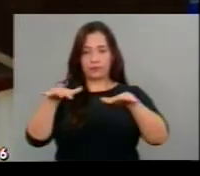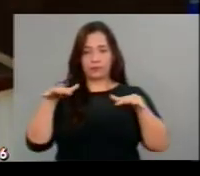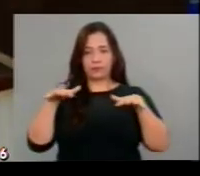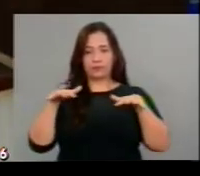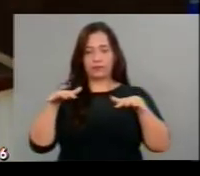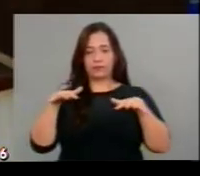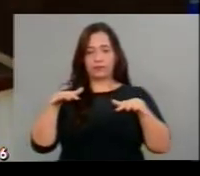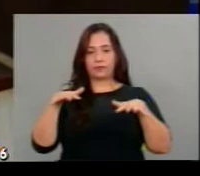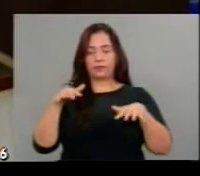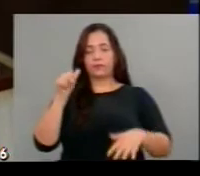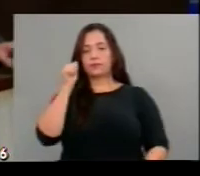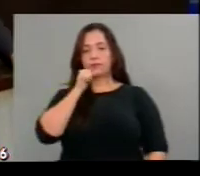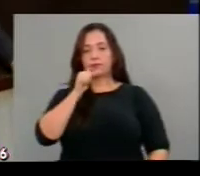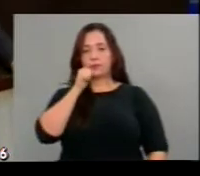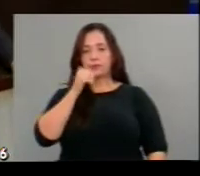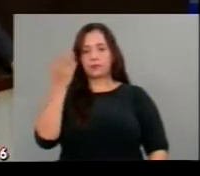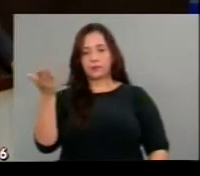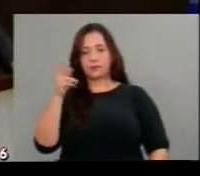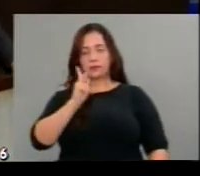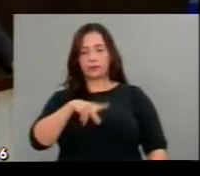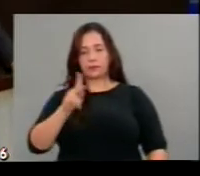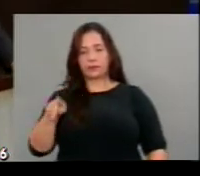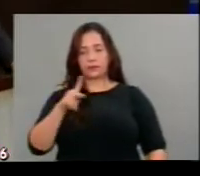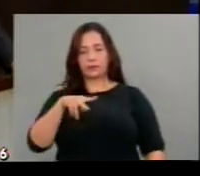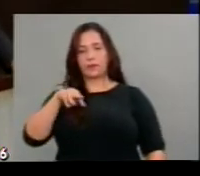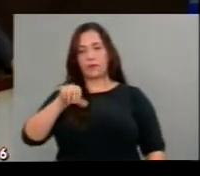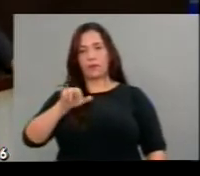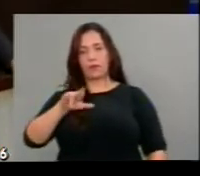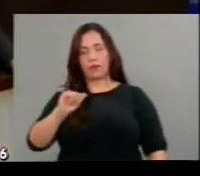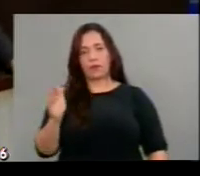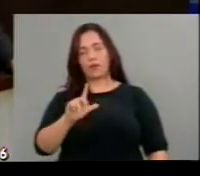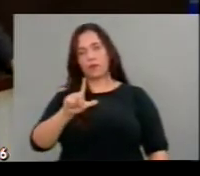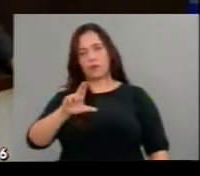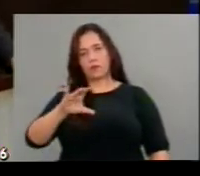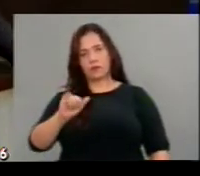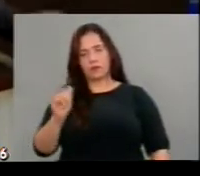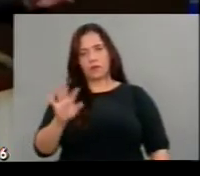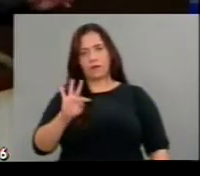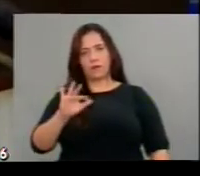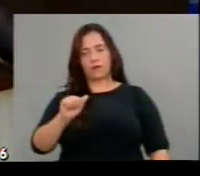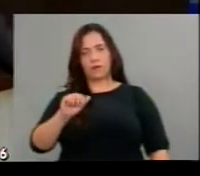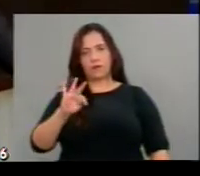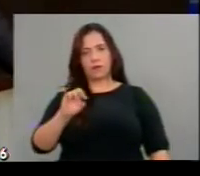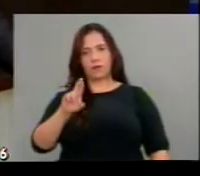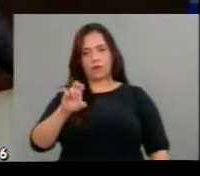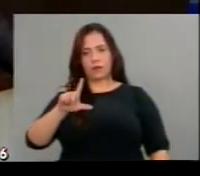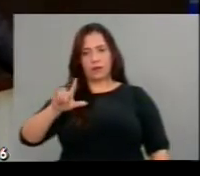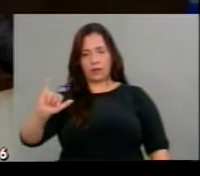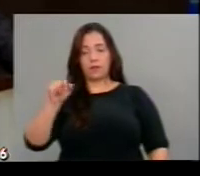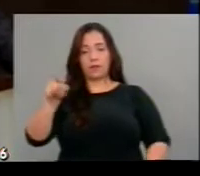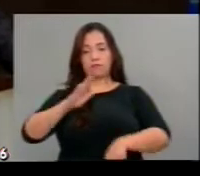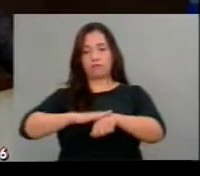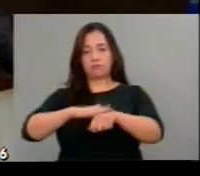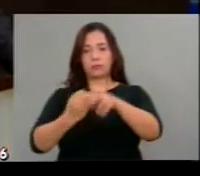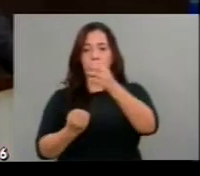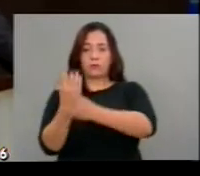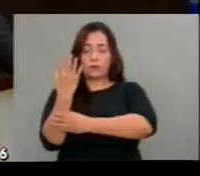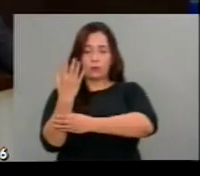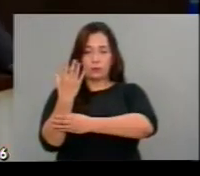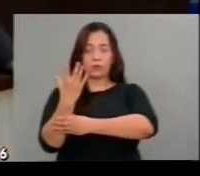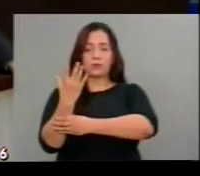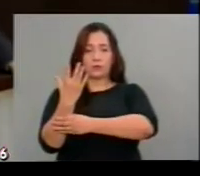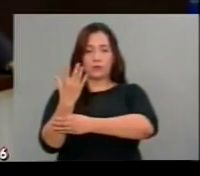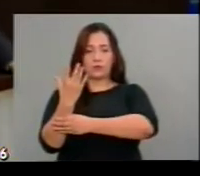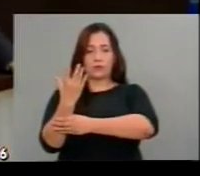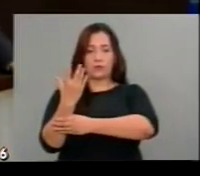a senhora querida, nossa professora Maria Lúcia Fatorelli. Ela é fundadora